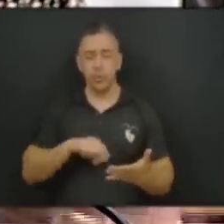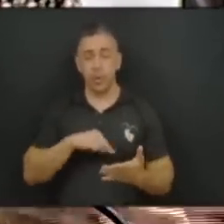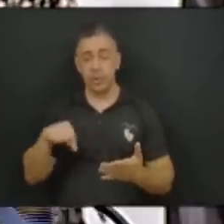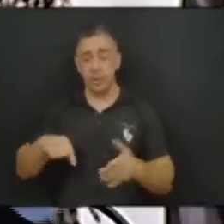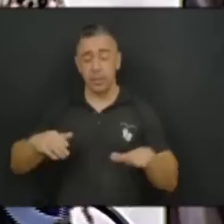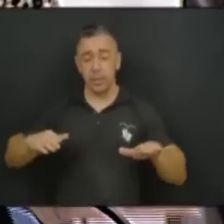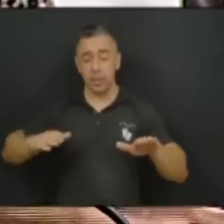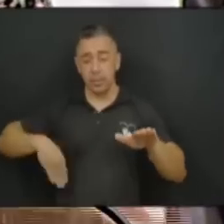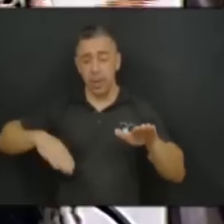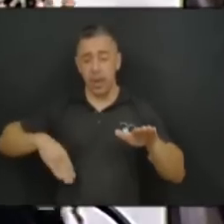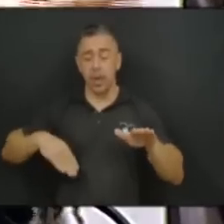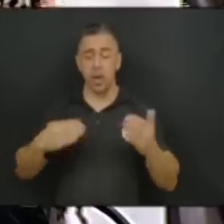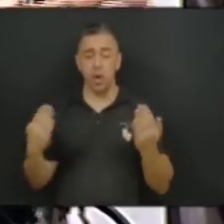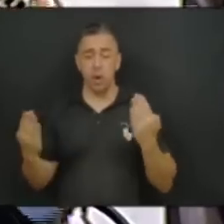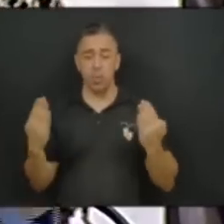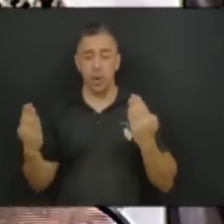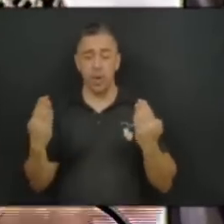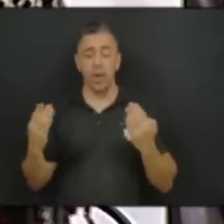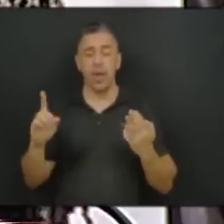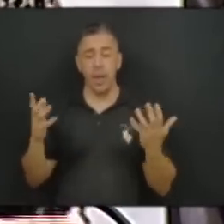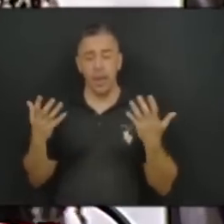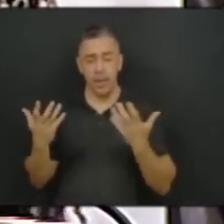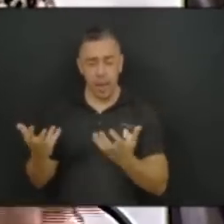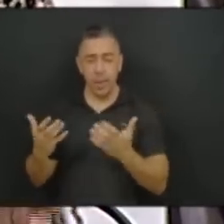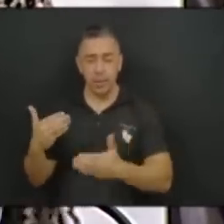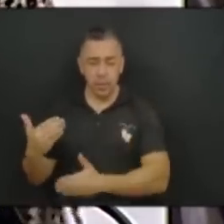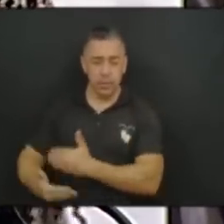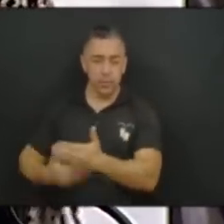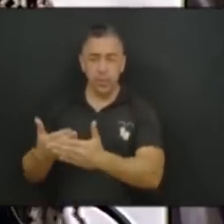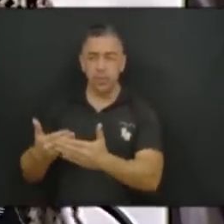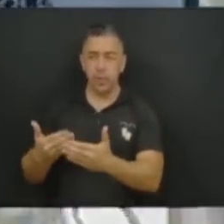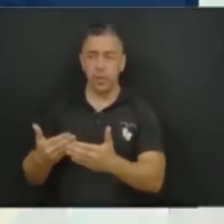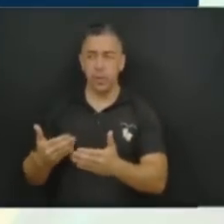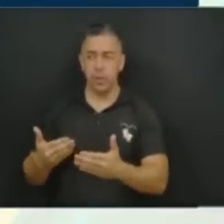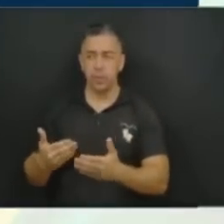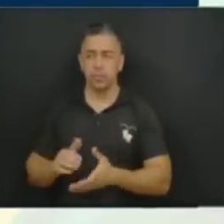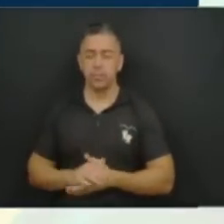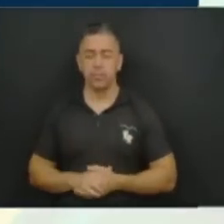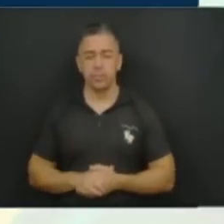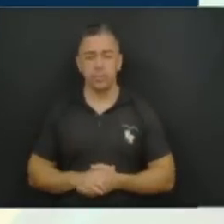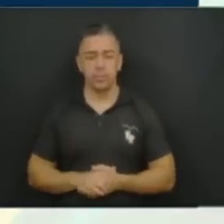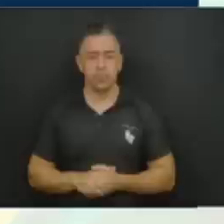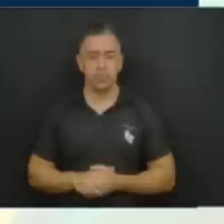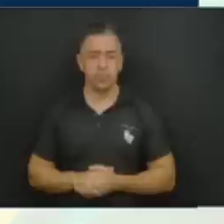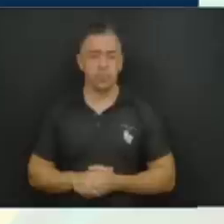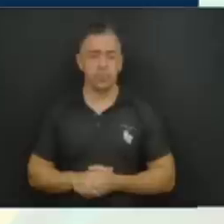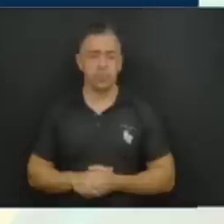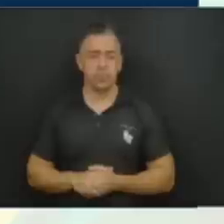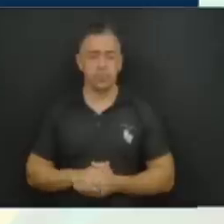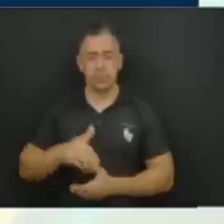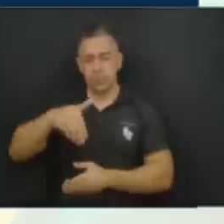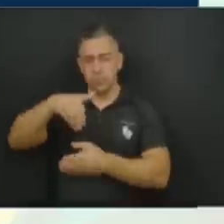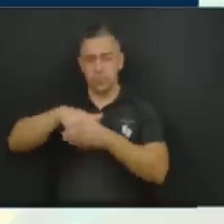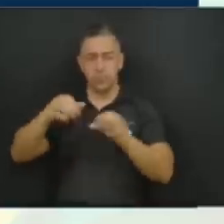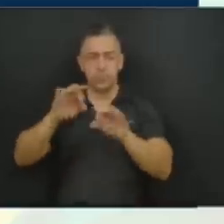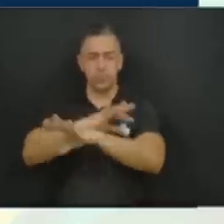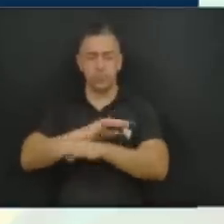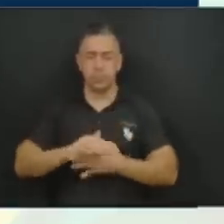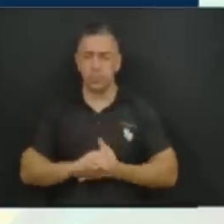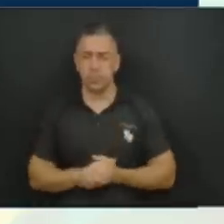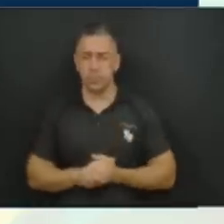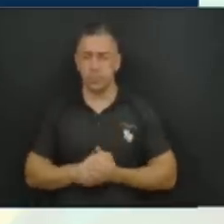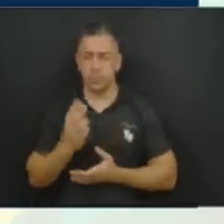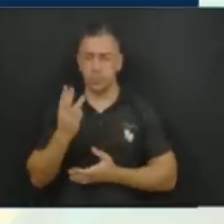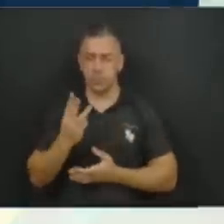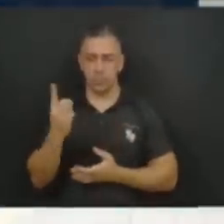litoral a comparação é essa esquema desenvolveu o nosso litoral é isso a votação encerrada